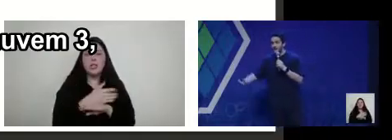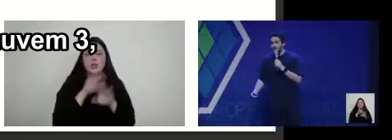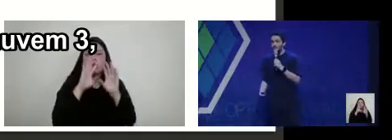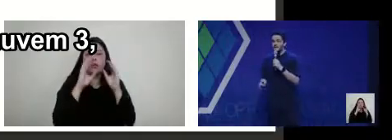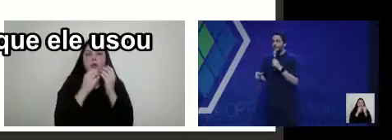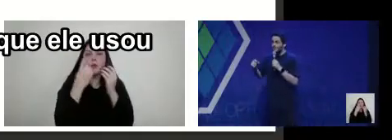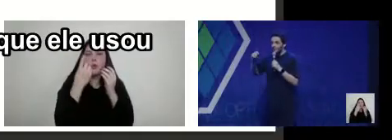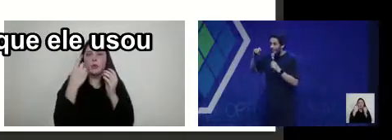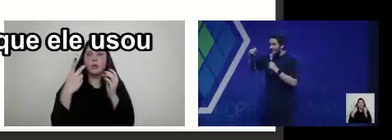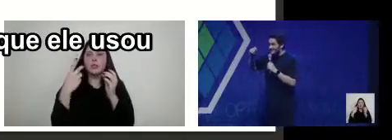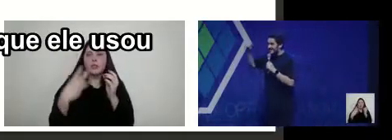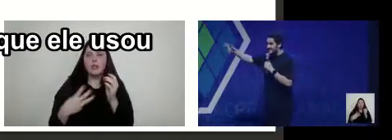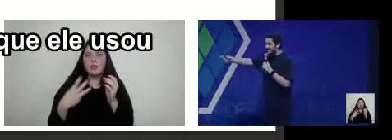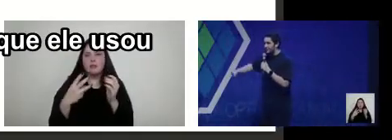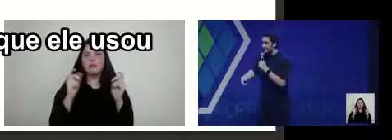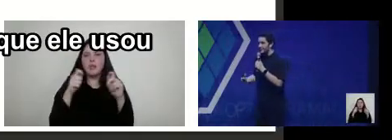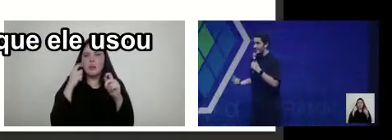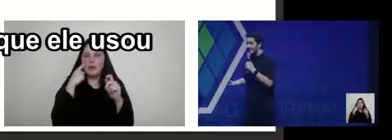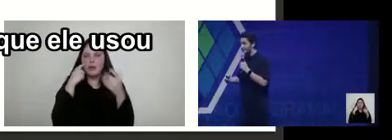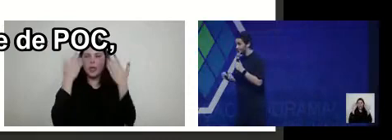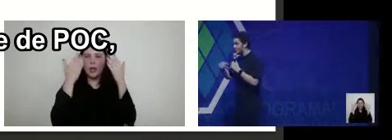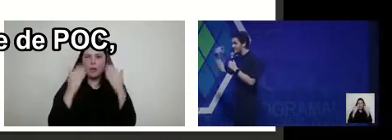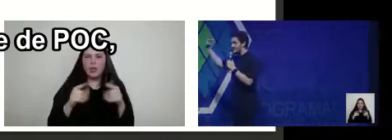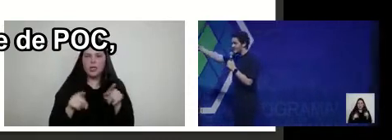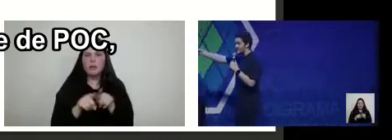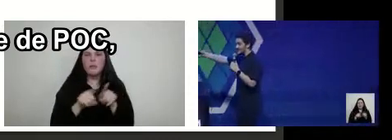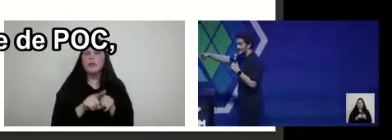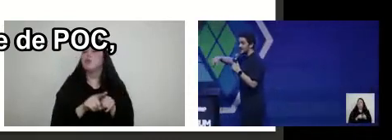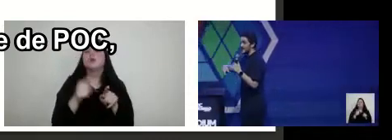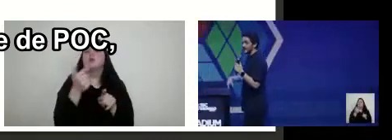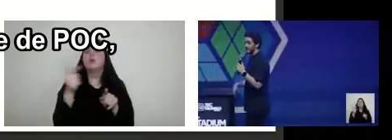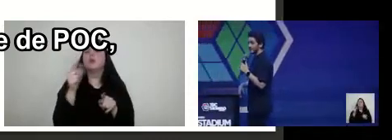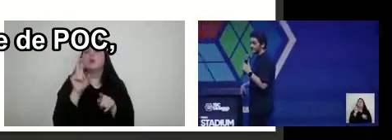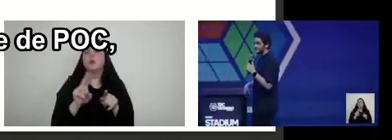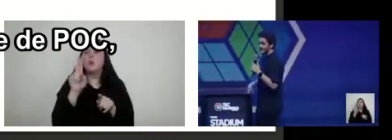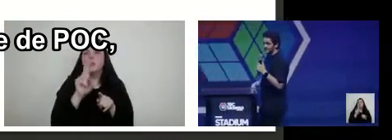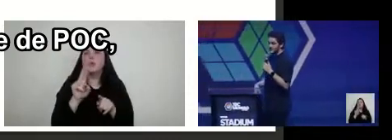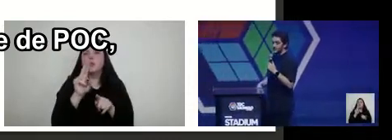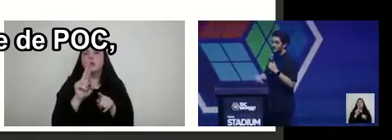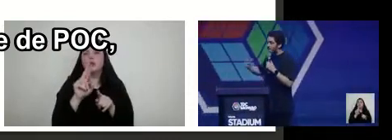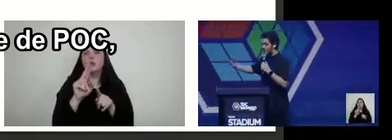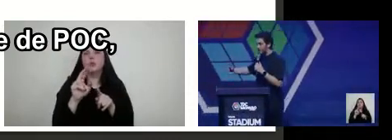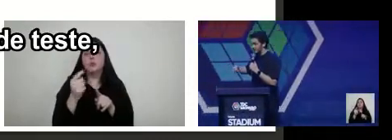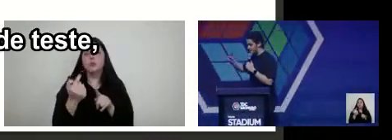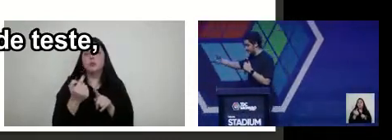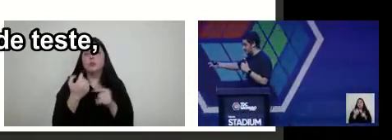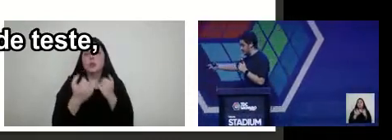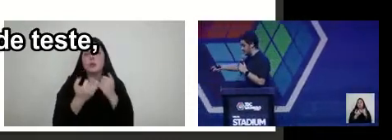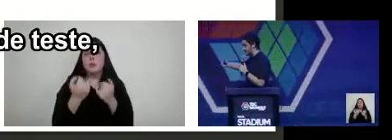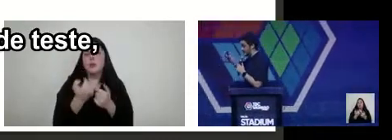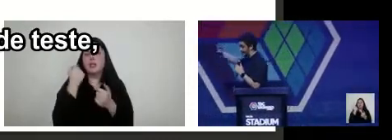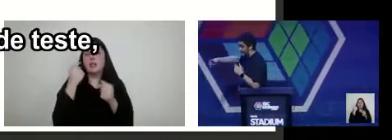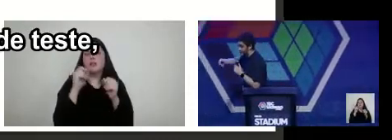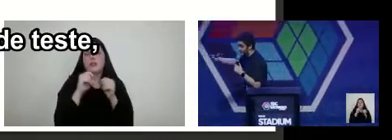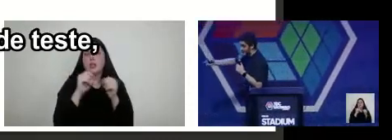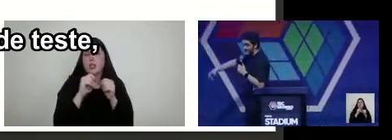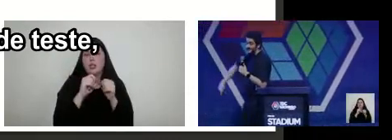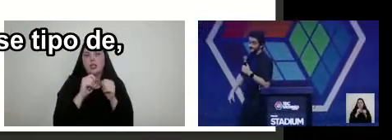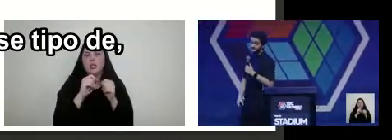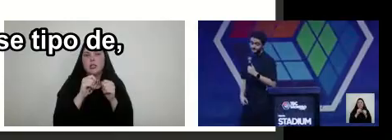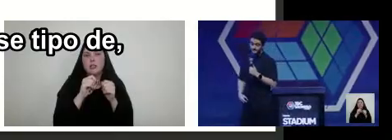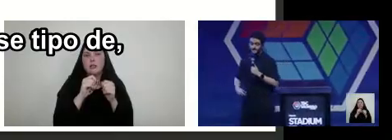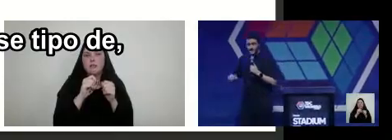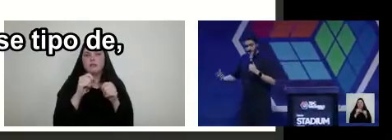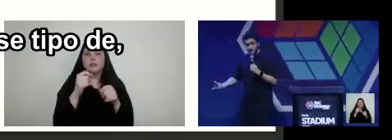na nuvem 3, uma role esquecida numa nuvem que ele usou uma vez para fazer uma espécie de POC, uma espécie de treinamento, de